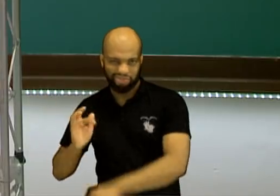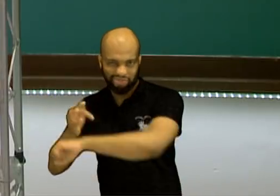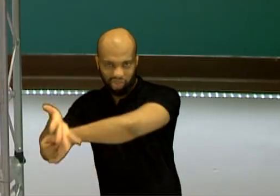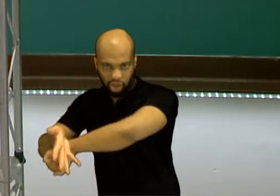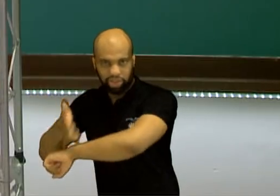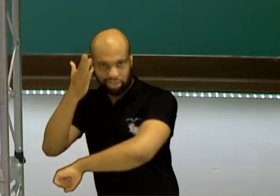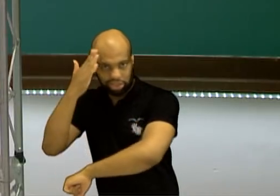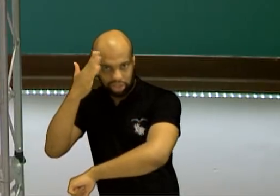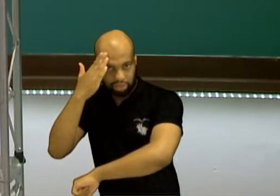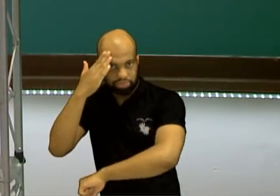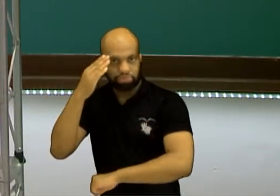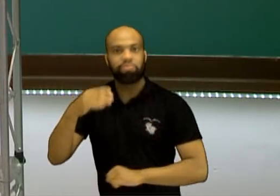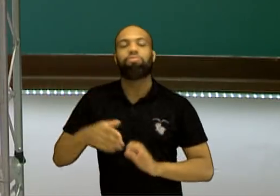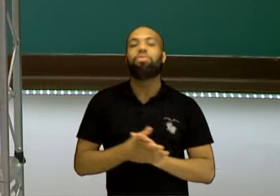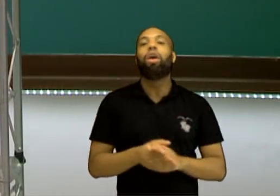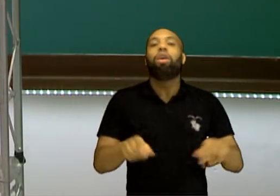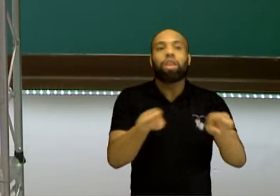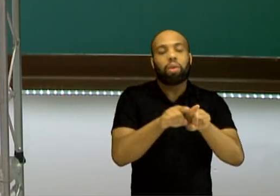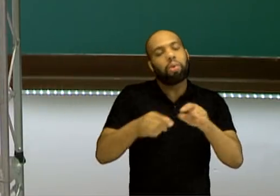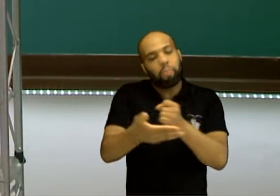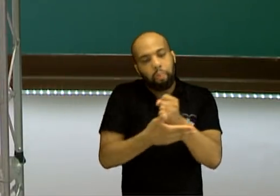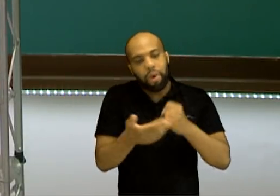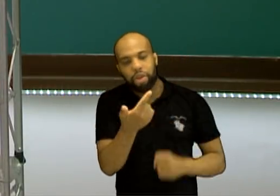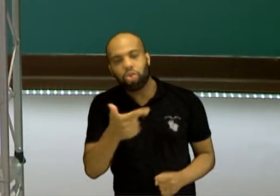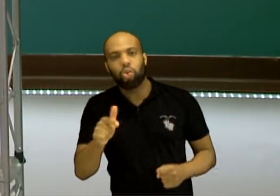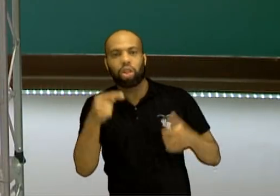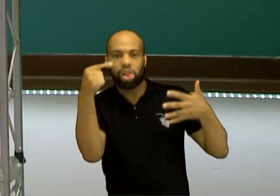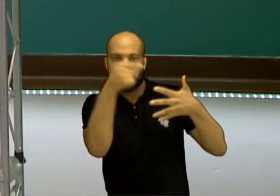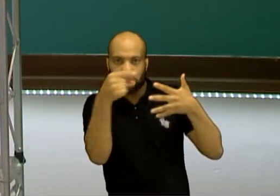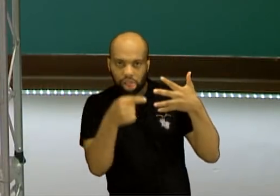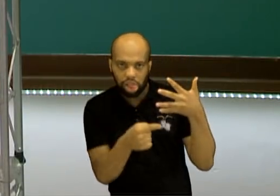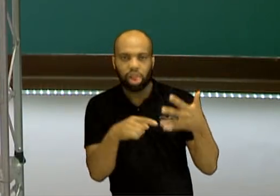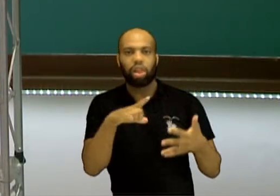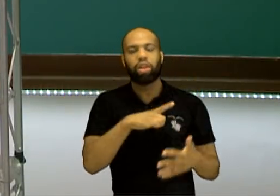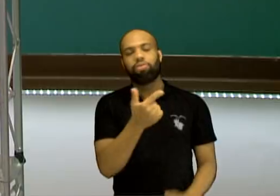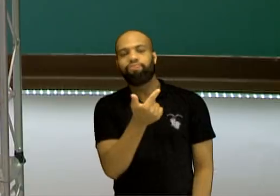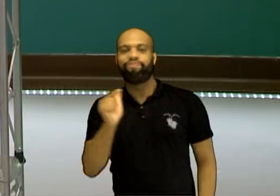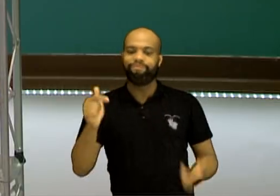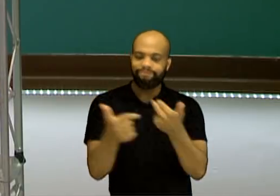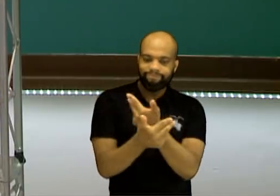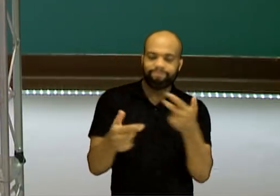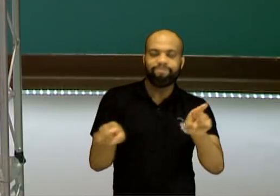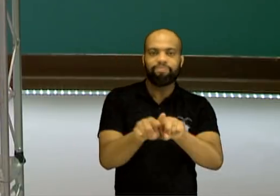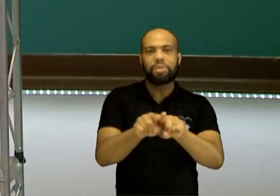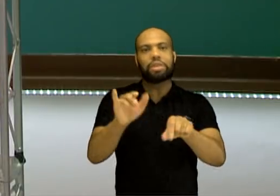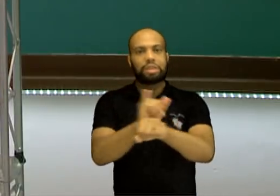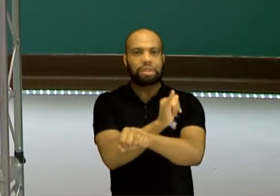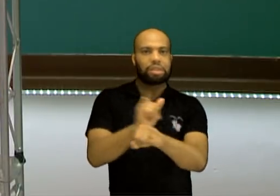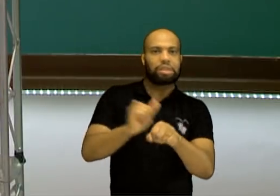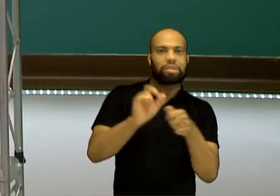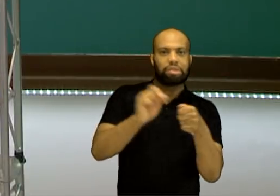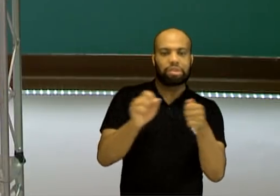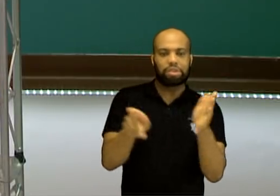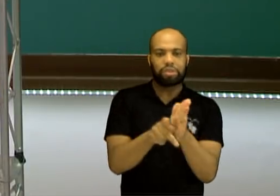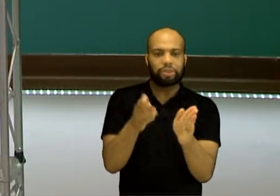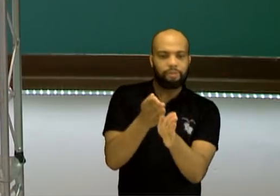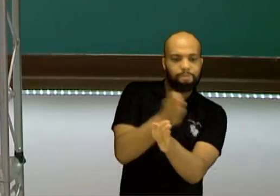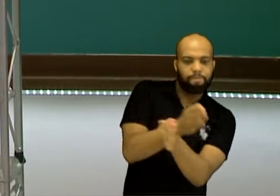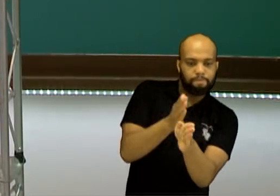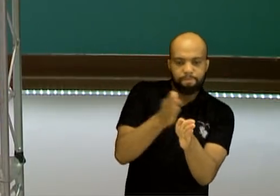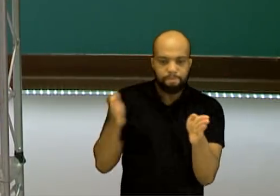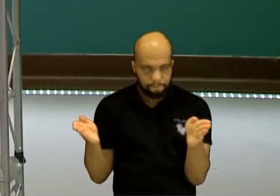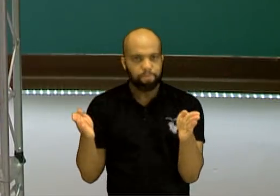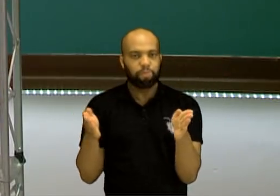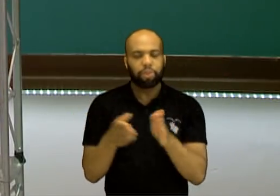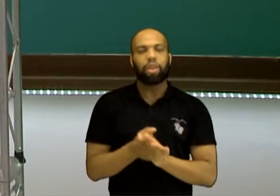ou estabelecida com base em outros elementos, fronteiras determinadas de outra maneira. O fato é que o território tem